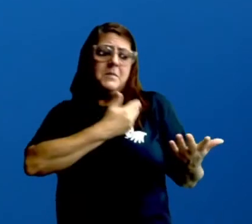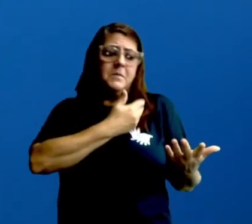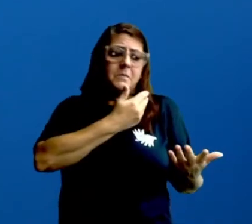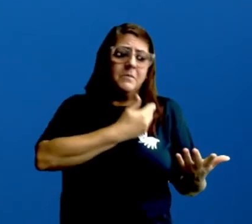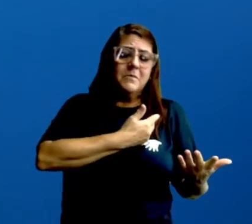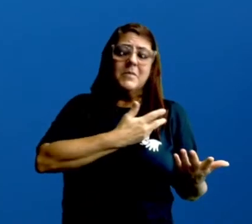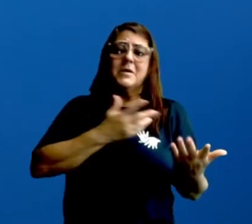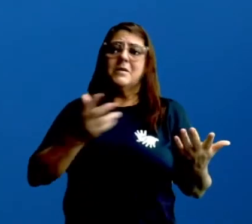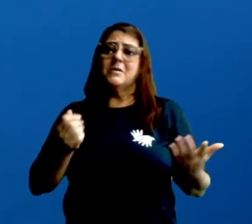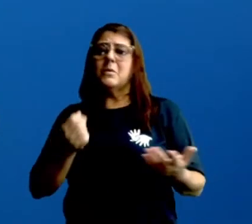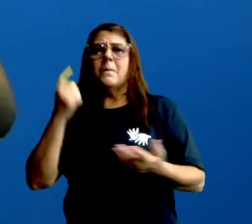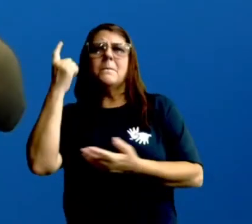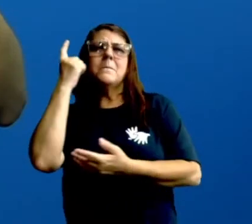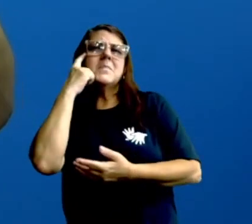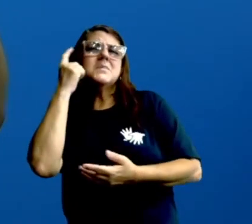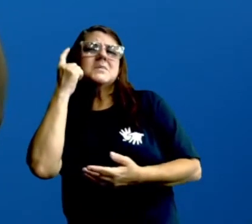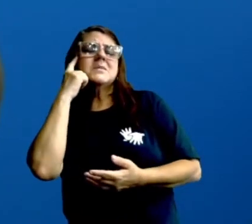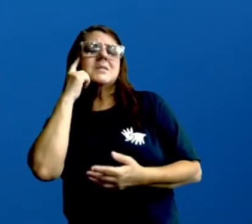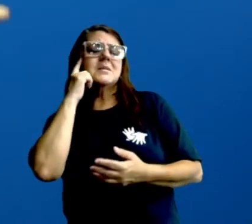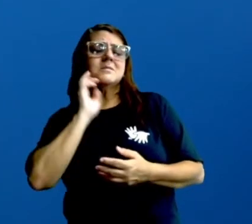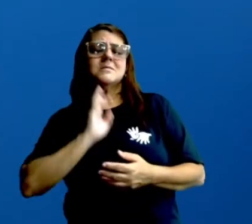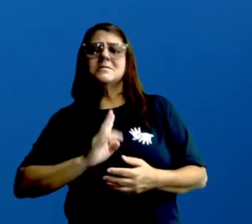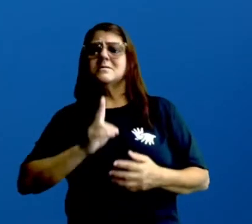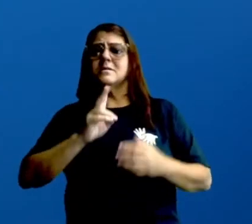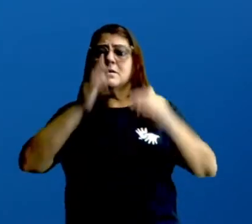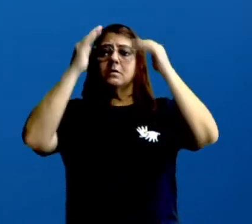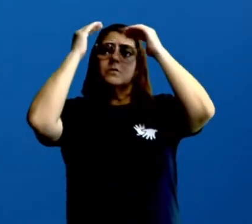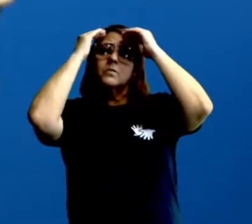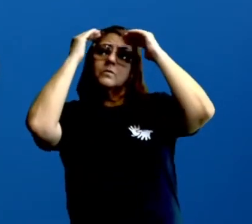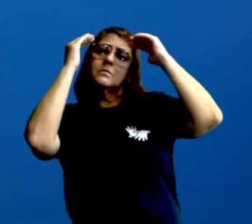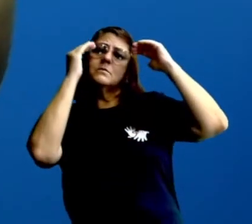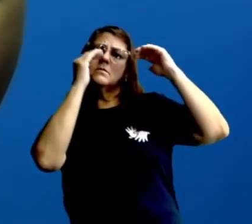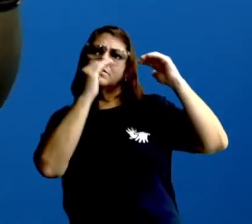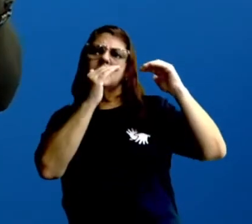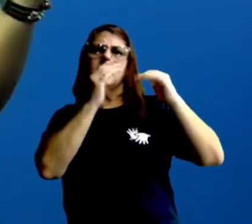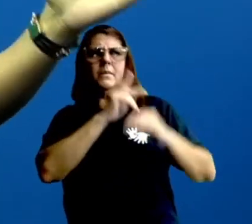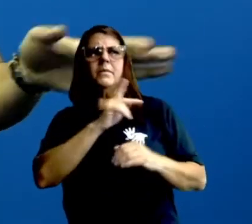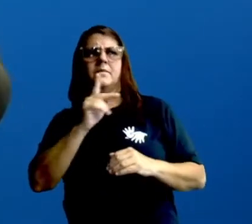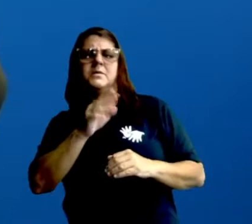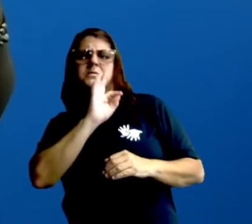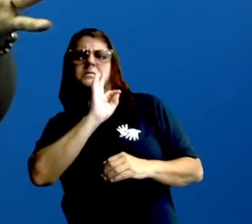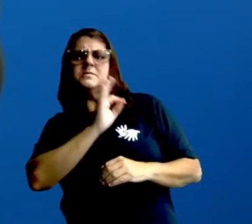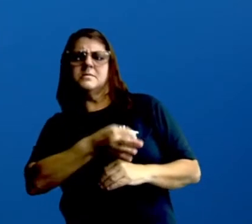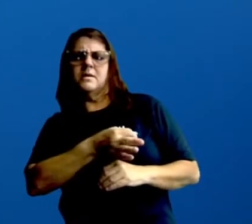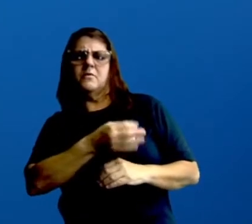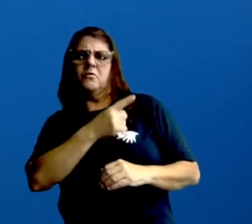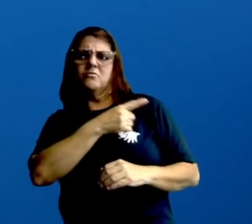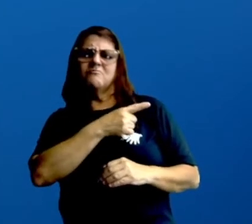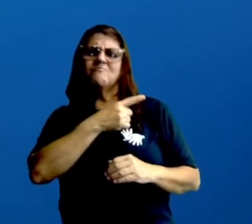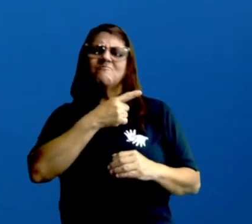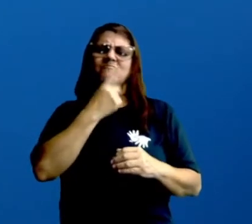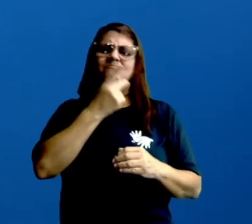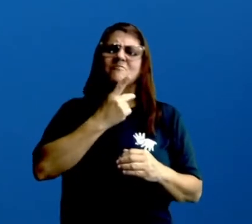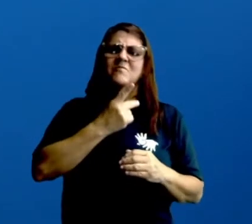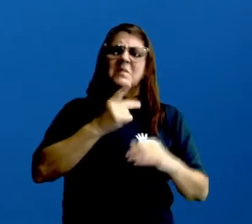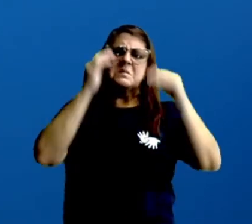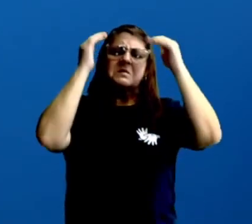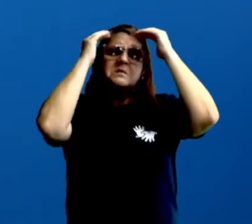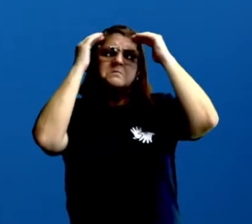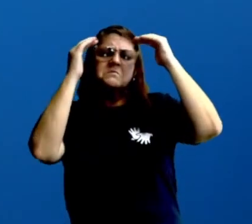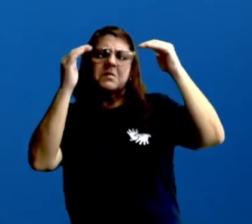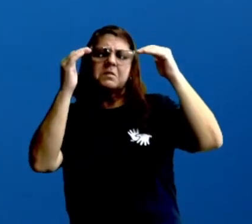nossos coleguinhas pensando sempre no respeito sim professora Tá certo só falta de respeito respeito